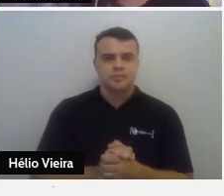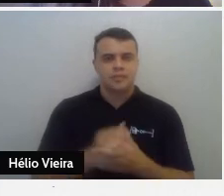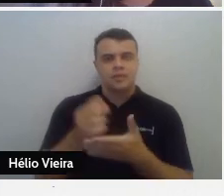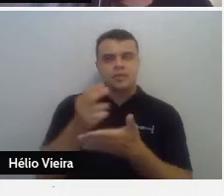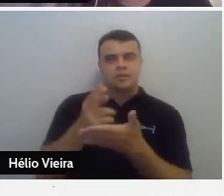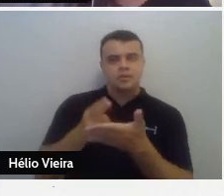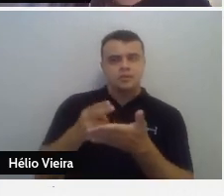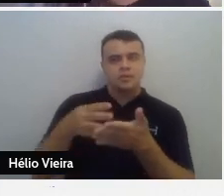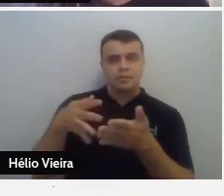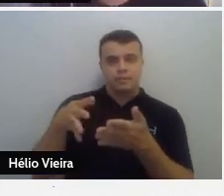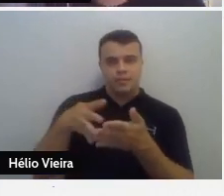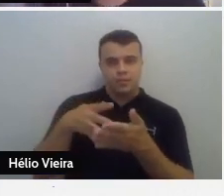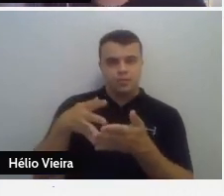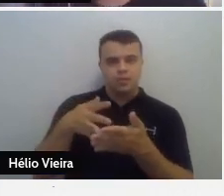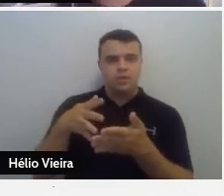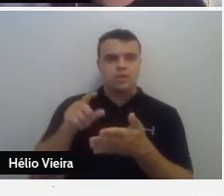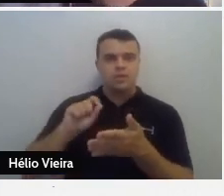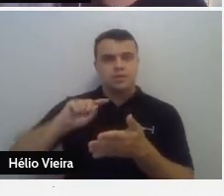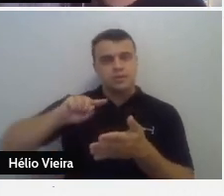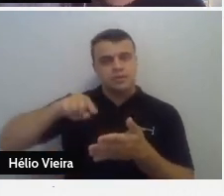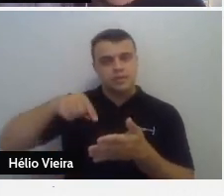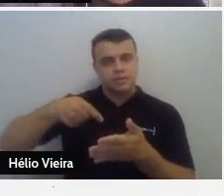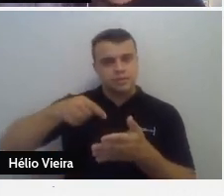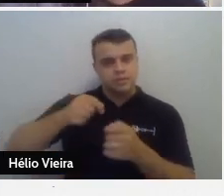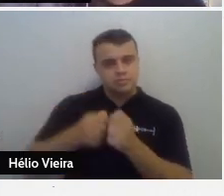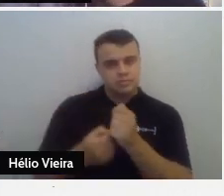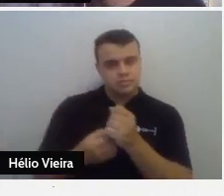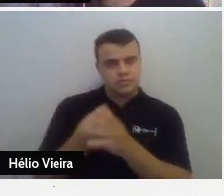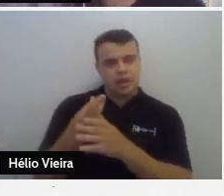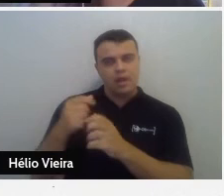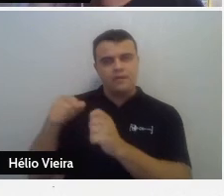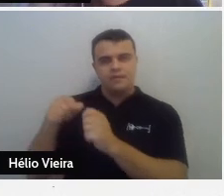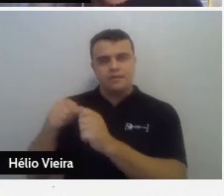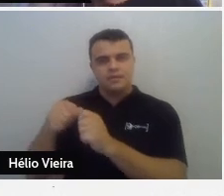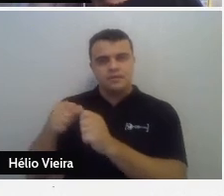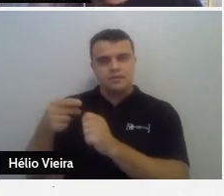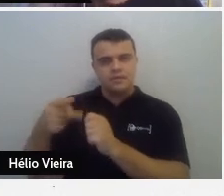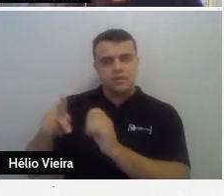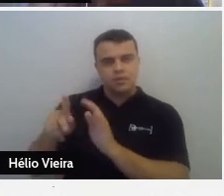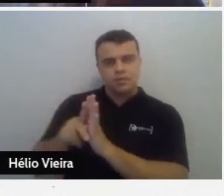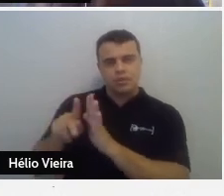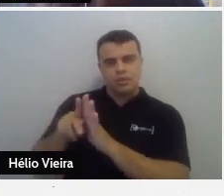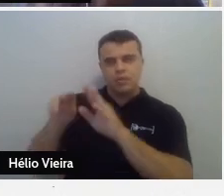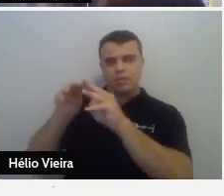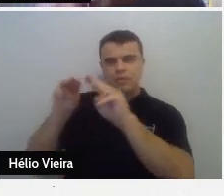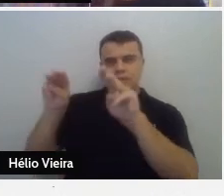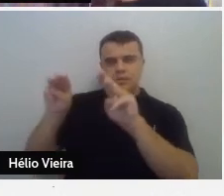desenho, pintura, e a partir dessas técnicas produzirem seus próprios museus,